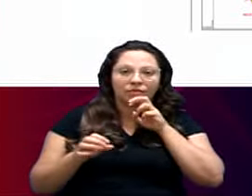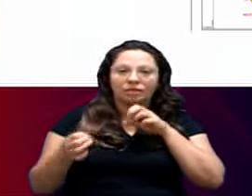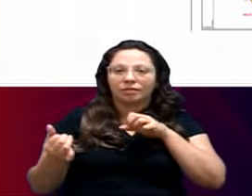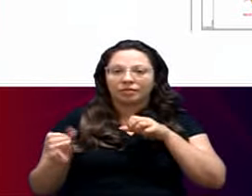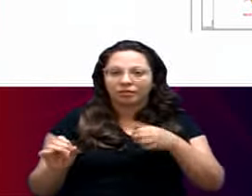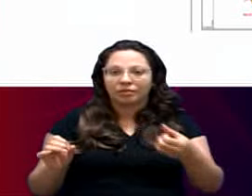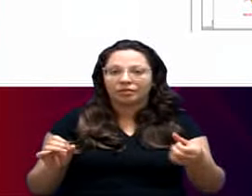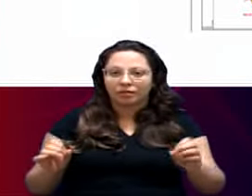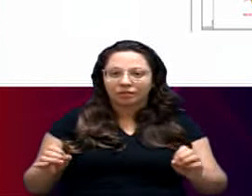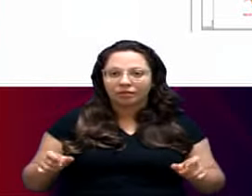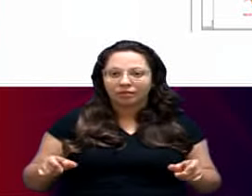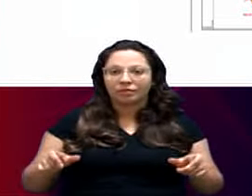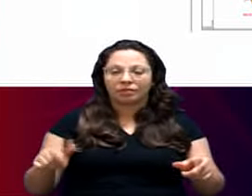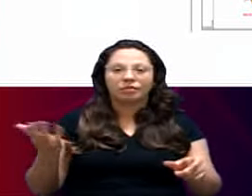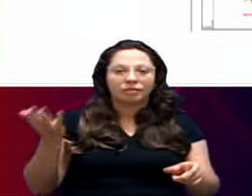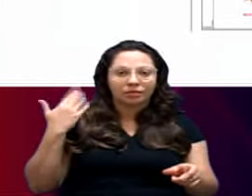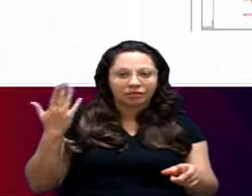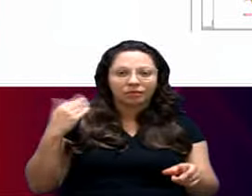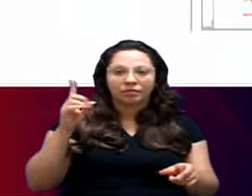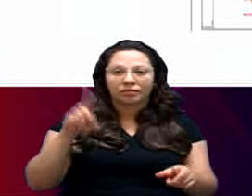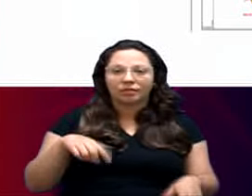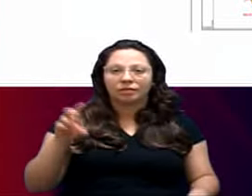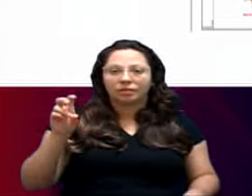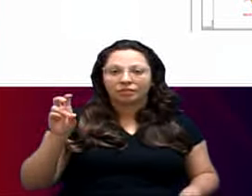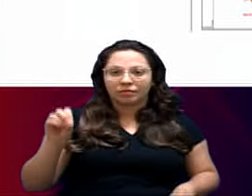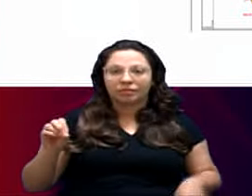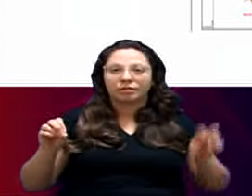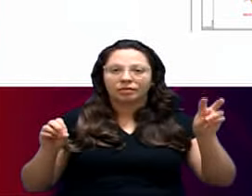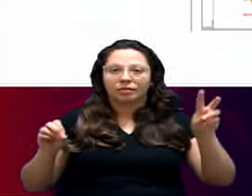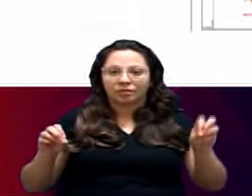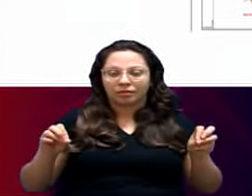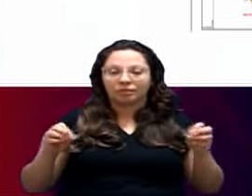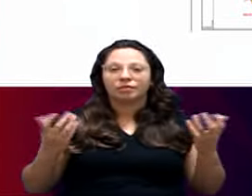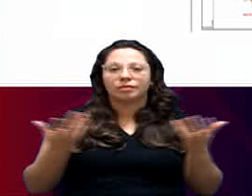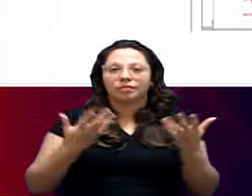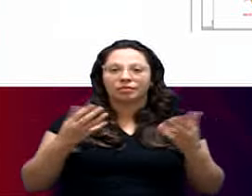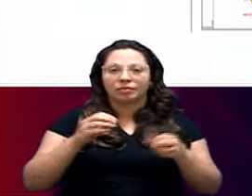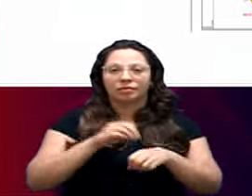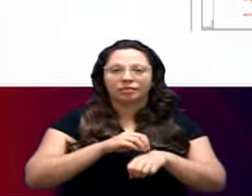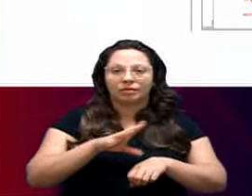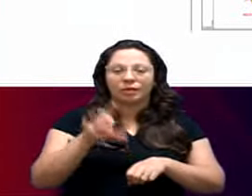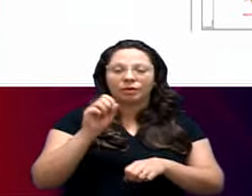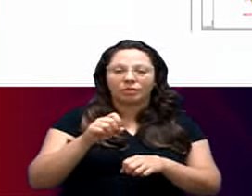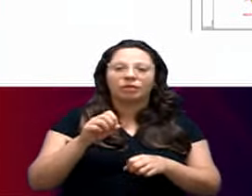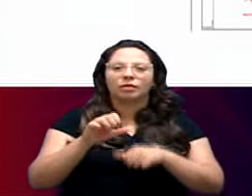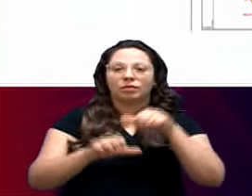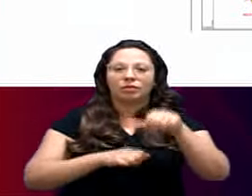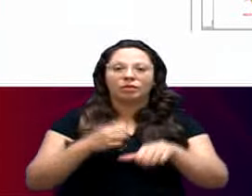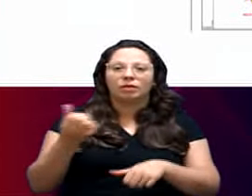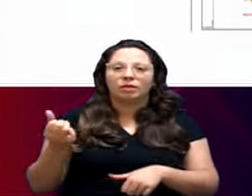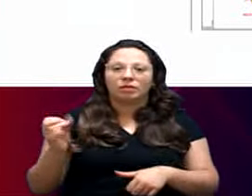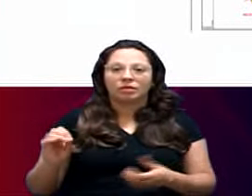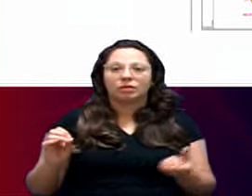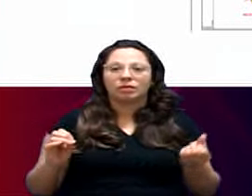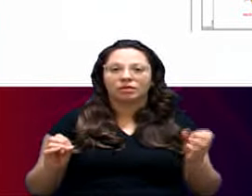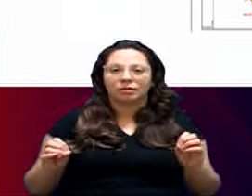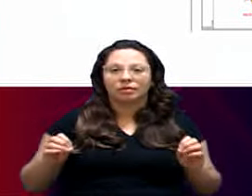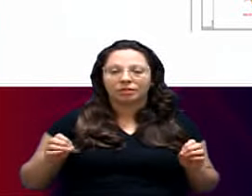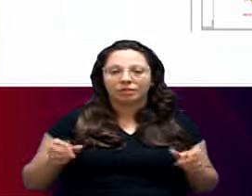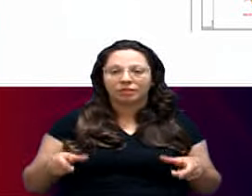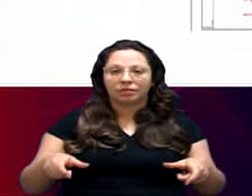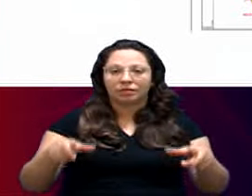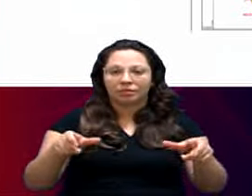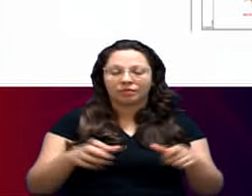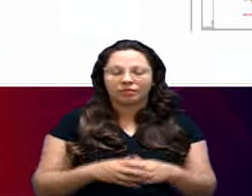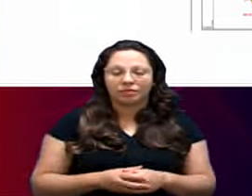lado era 50 então foi ampliado para 60 a da Ulisses Guimarães até a